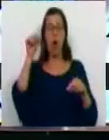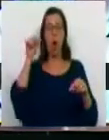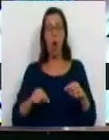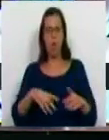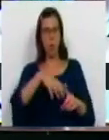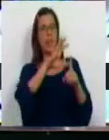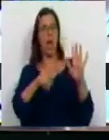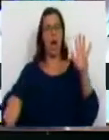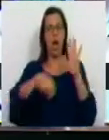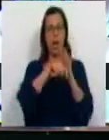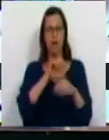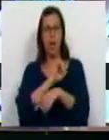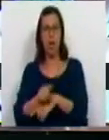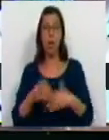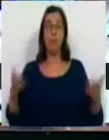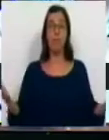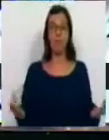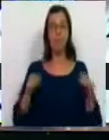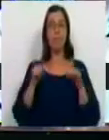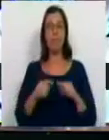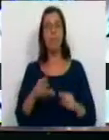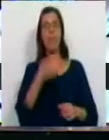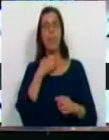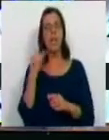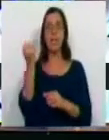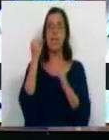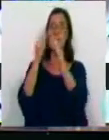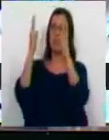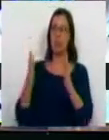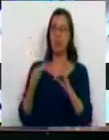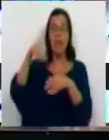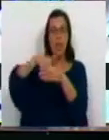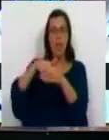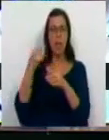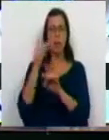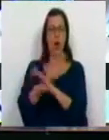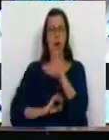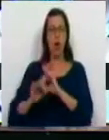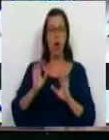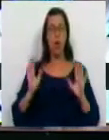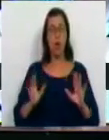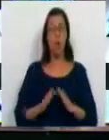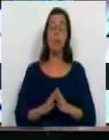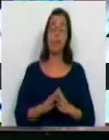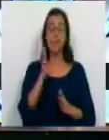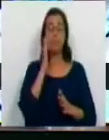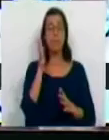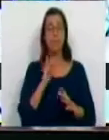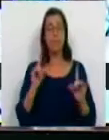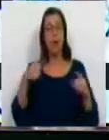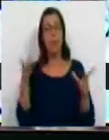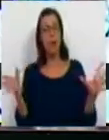é atacado e ameaçado. Daí, passamos para a crise institucional que se vive no seio da União Europeia. As tentativas de